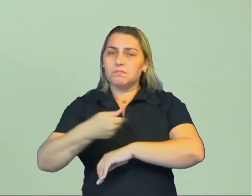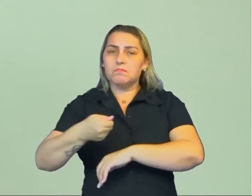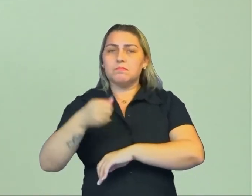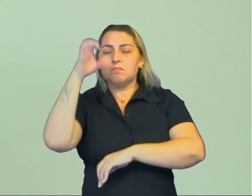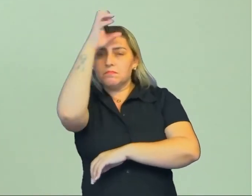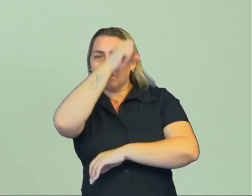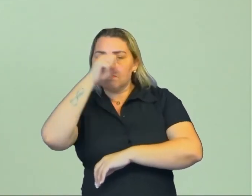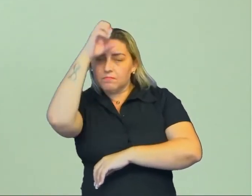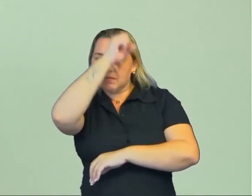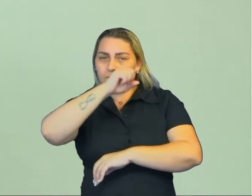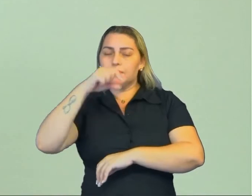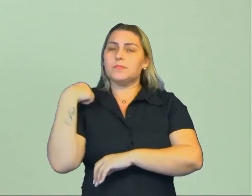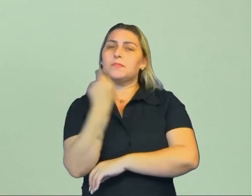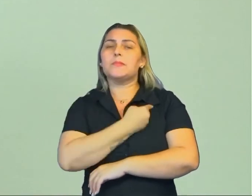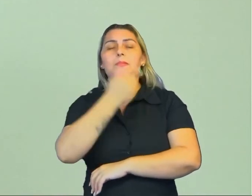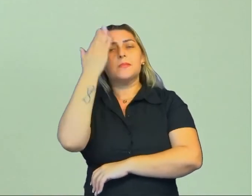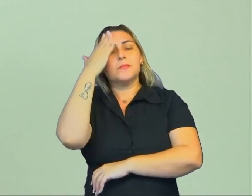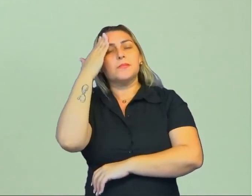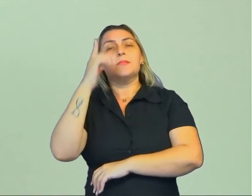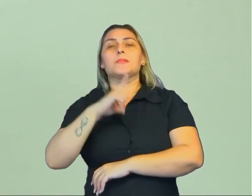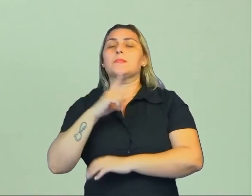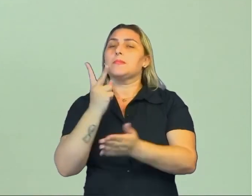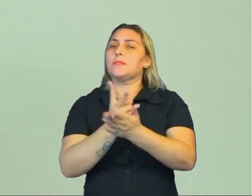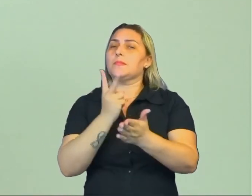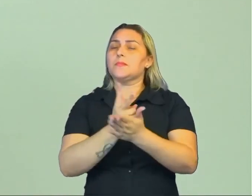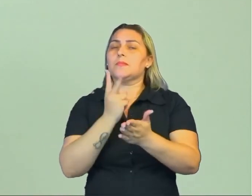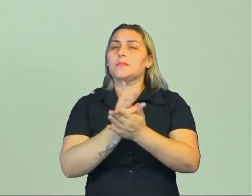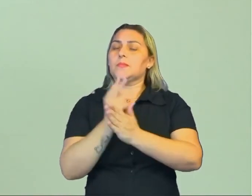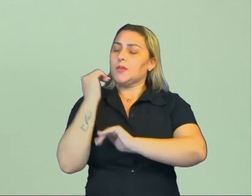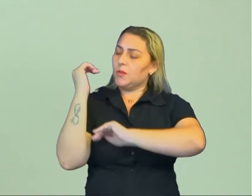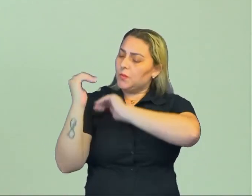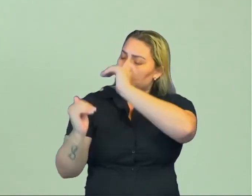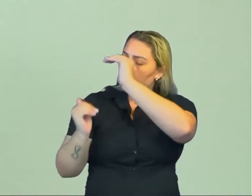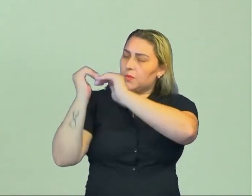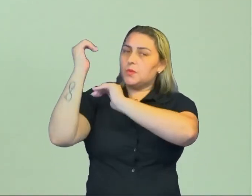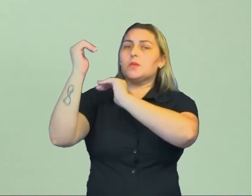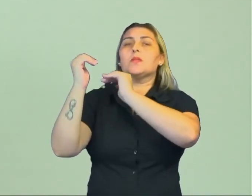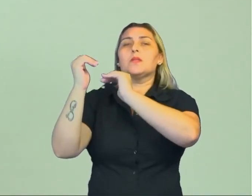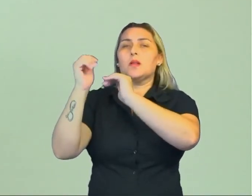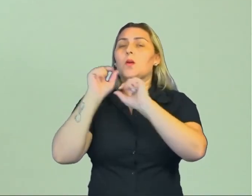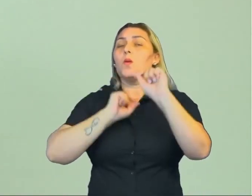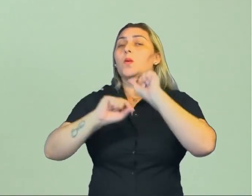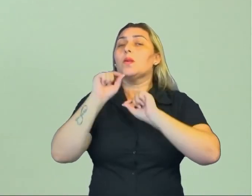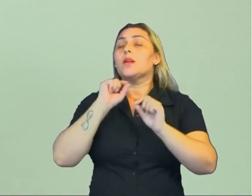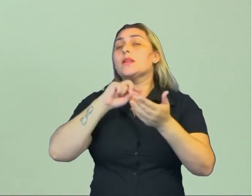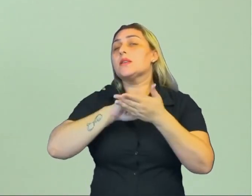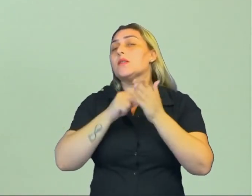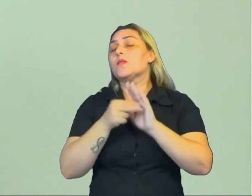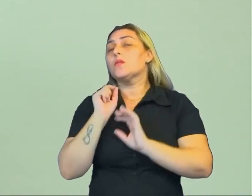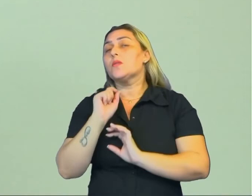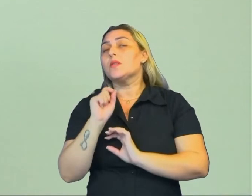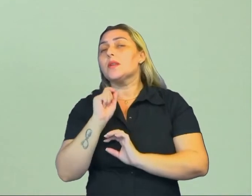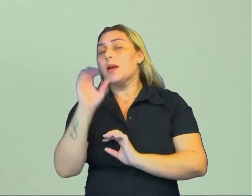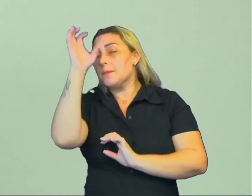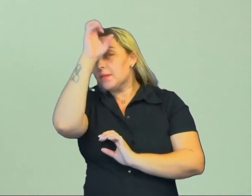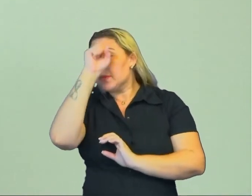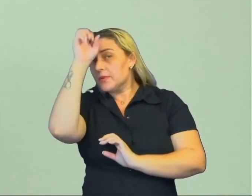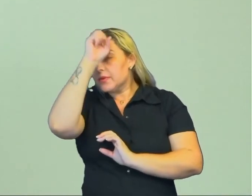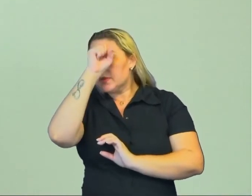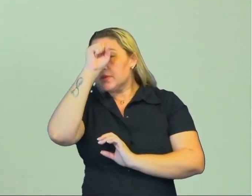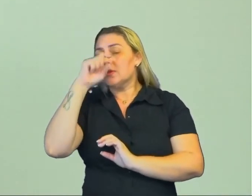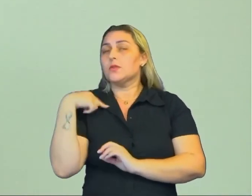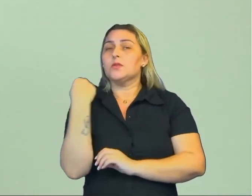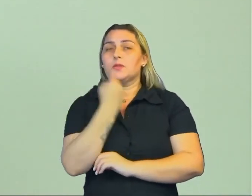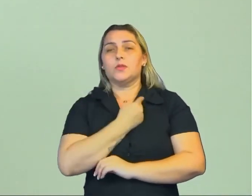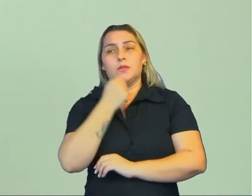para aprender. A gente sabe que a gente tem que estar sempre em um processo evolutivo, e esse processo evolutivo significa o quê? Aprendizado.